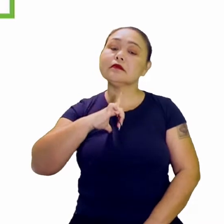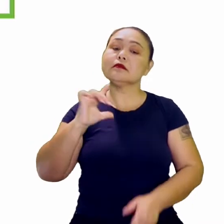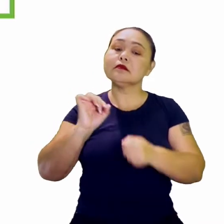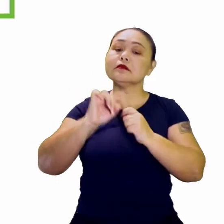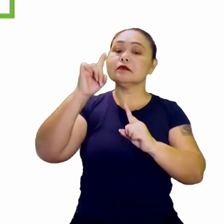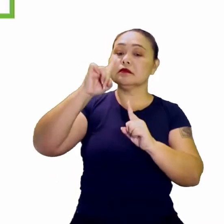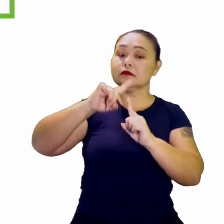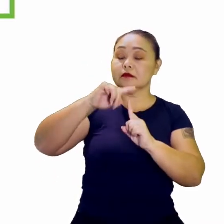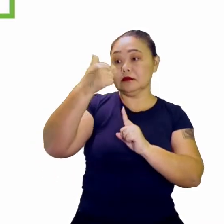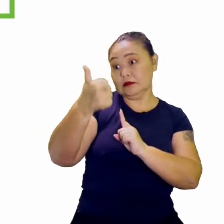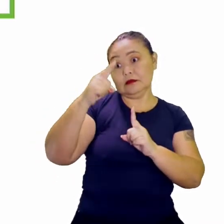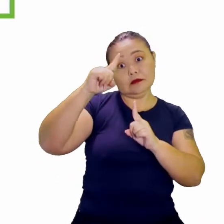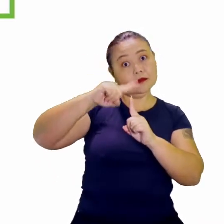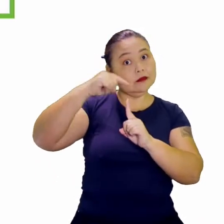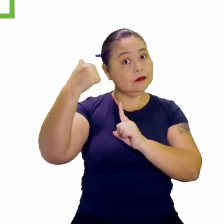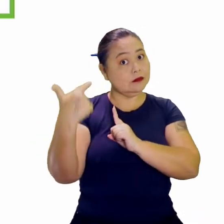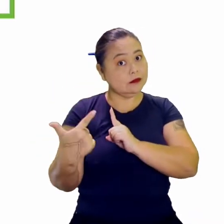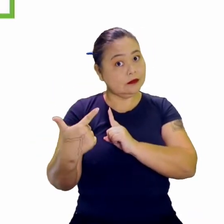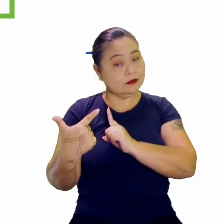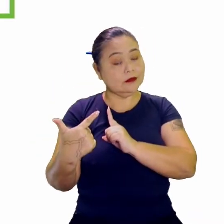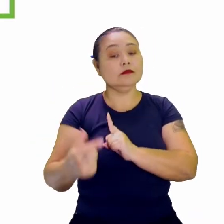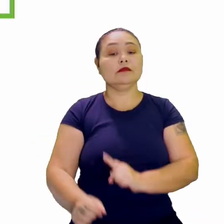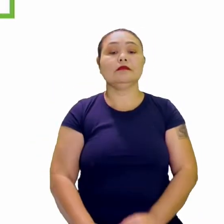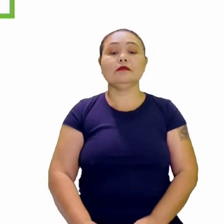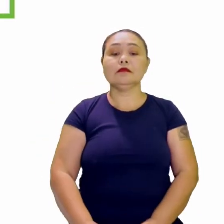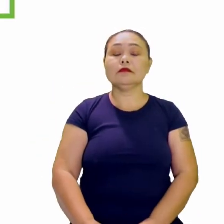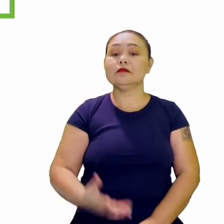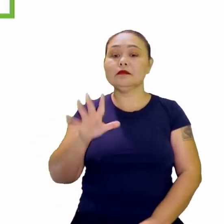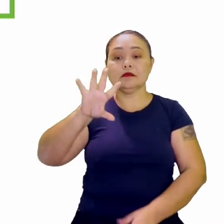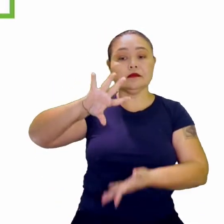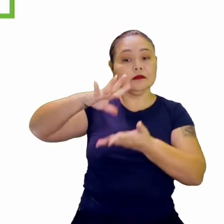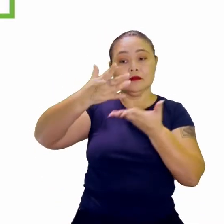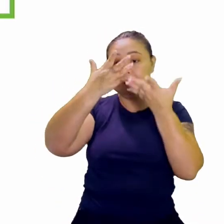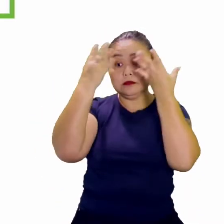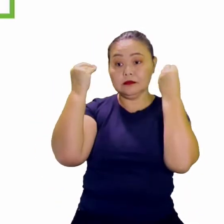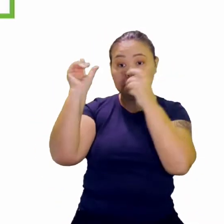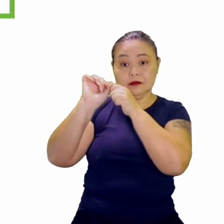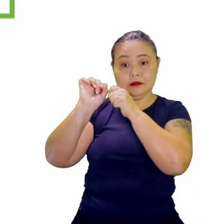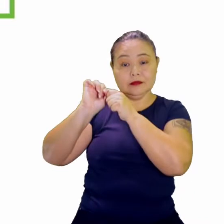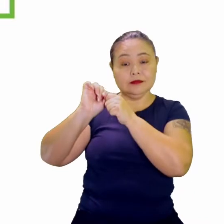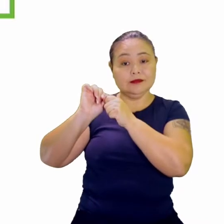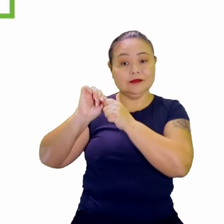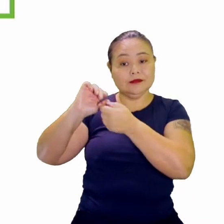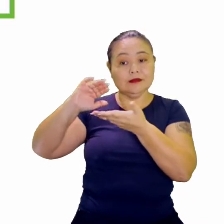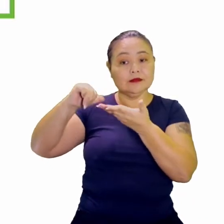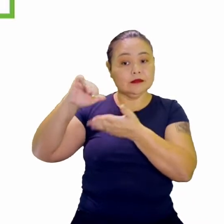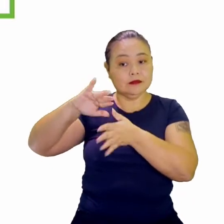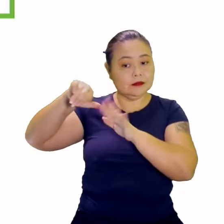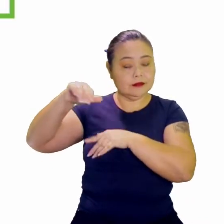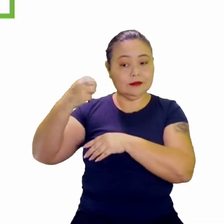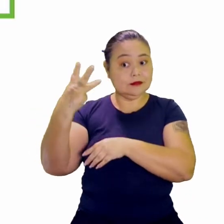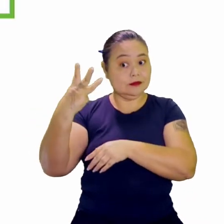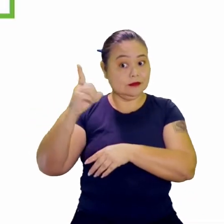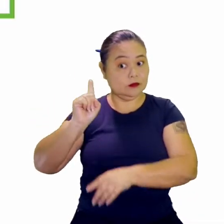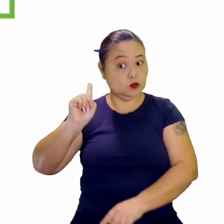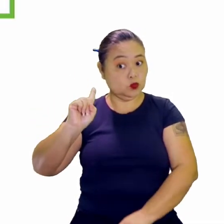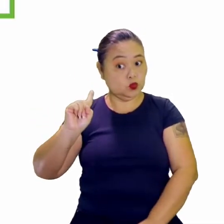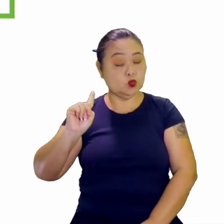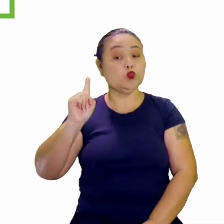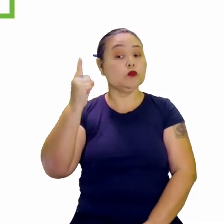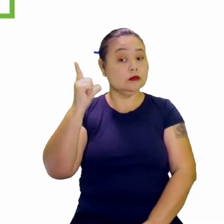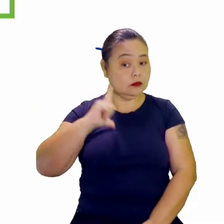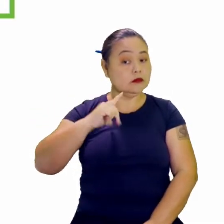tipo 1 e tipo 2. Esquece esse itemzinho aqui que veio um a mais. Não tem o tipo 3, tá? É